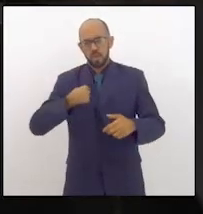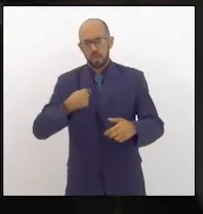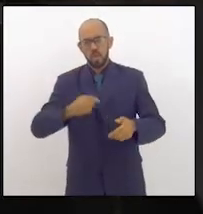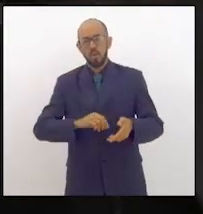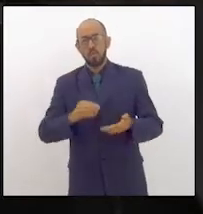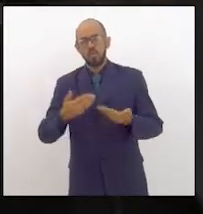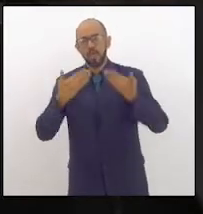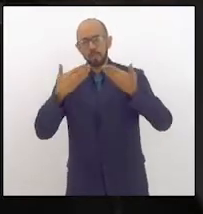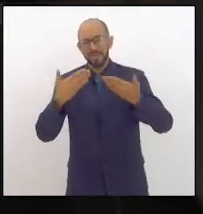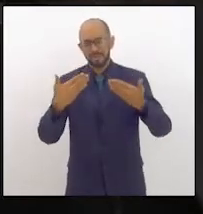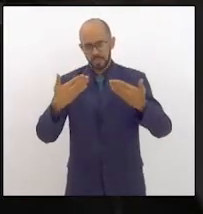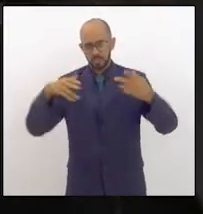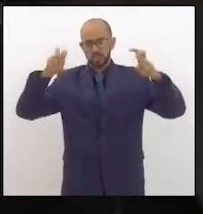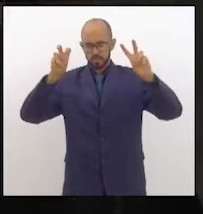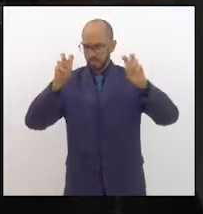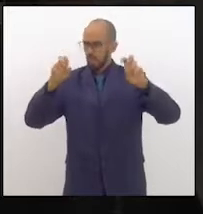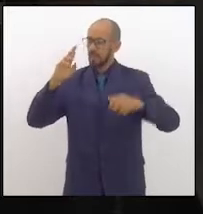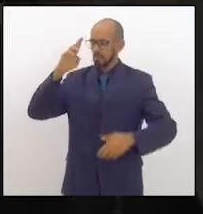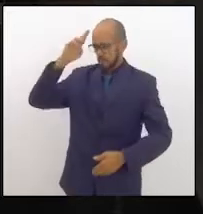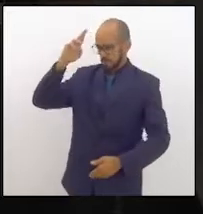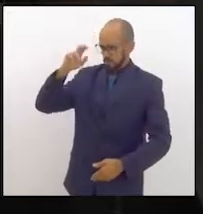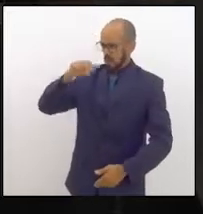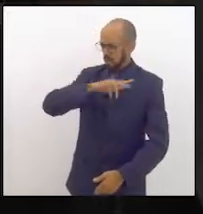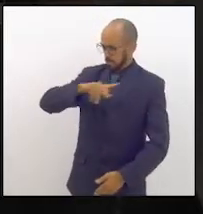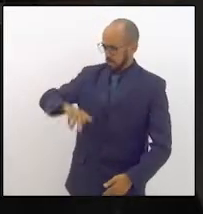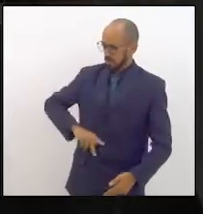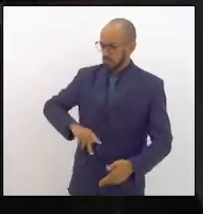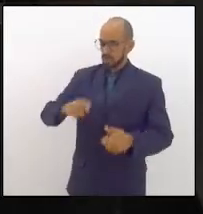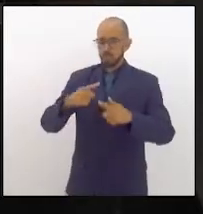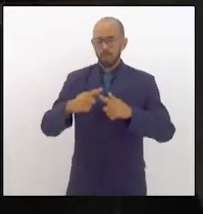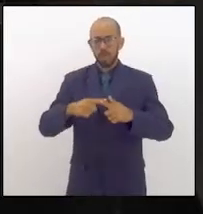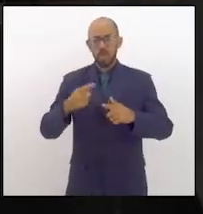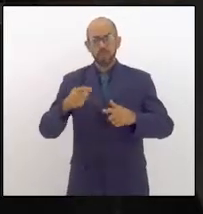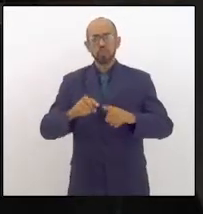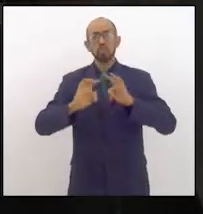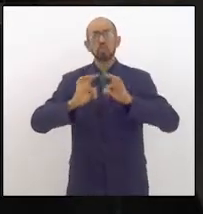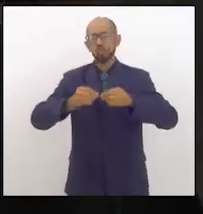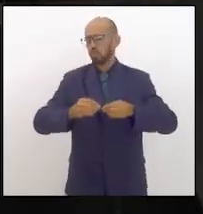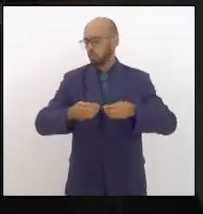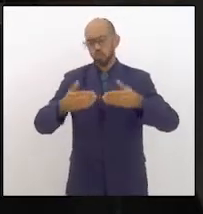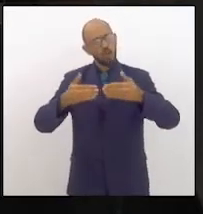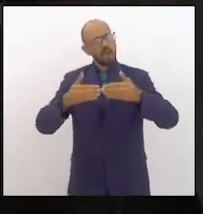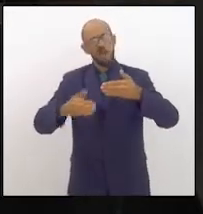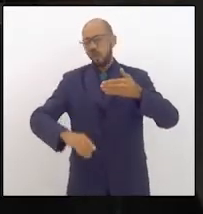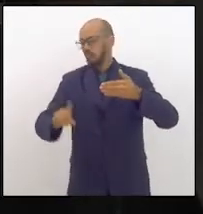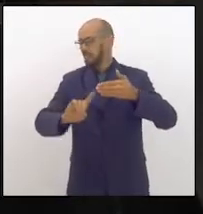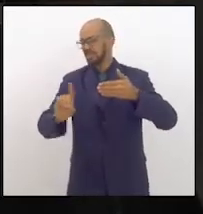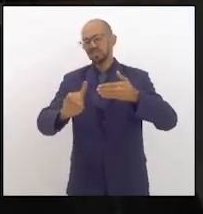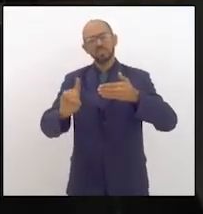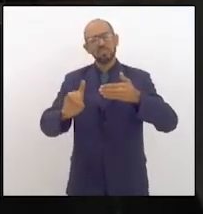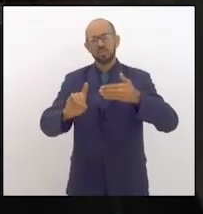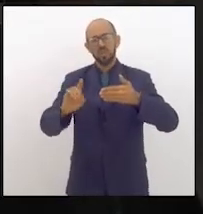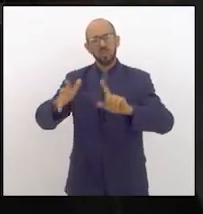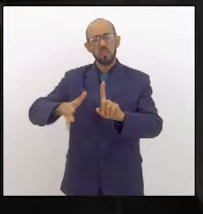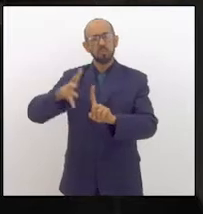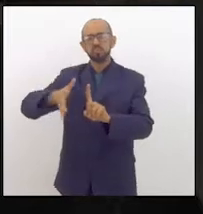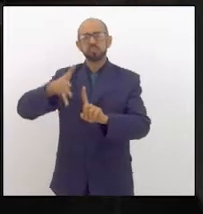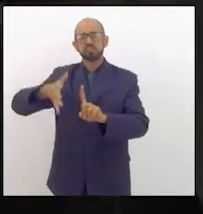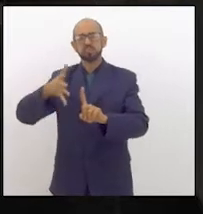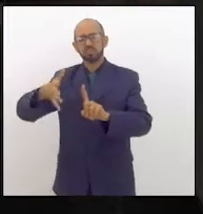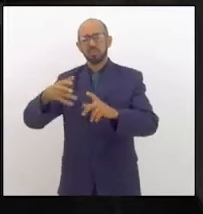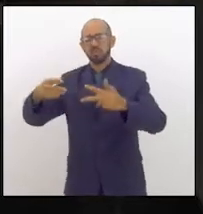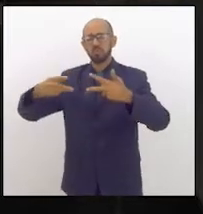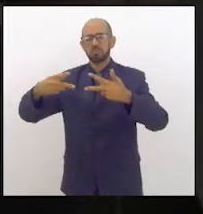tema a esta casa a senhora presidenta porque isso tudo é incompatível ao decoro parlamentar